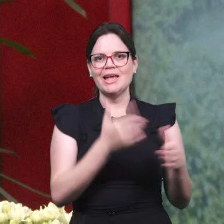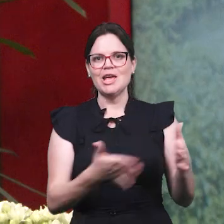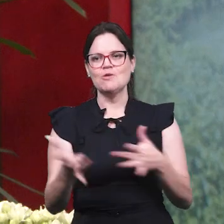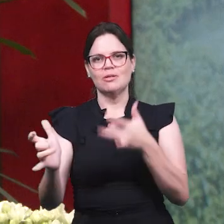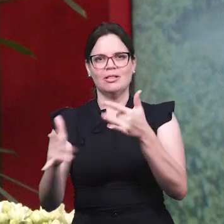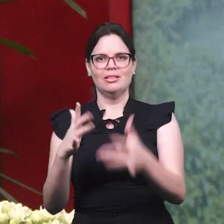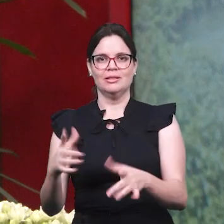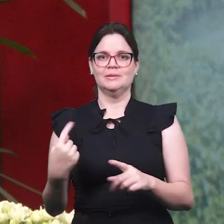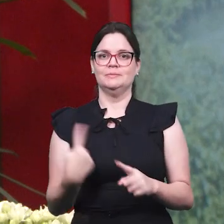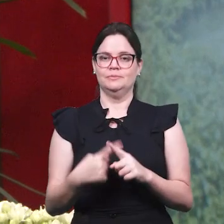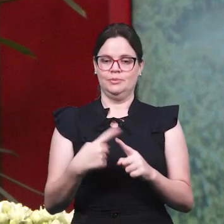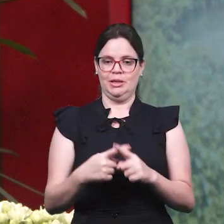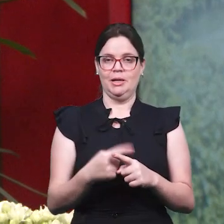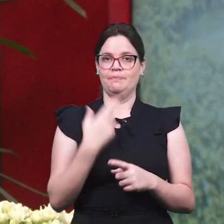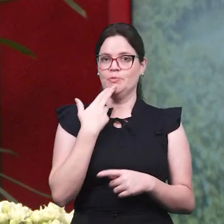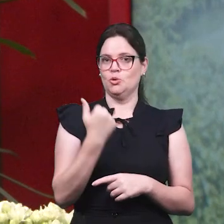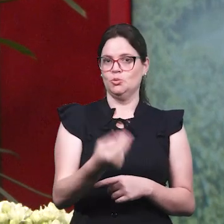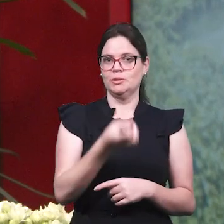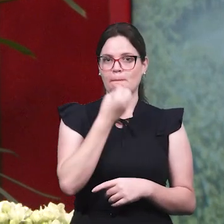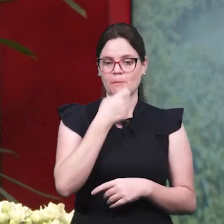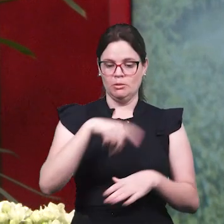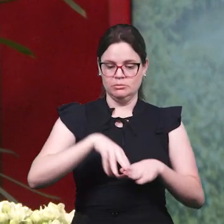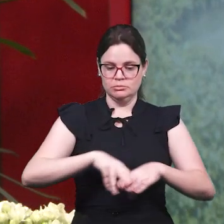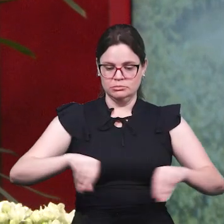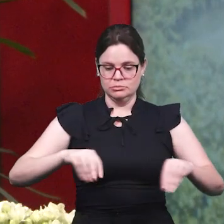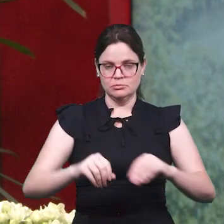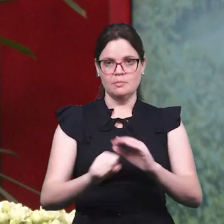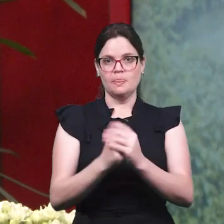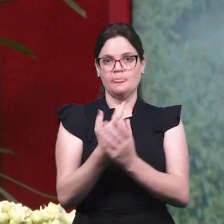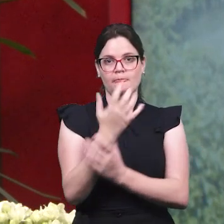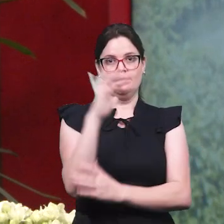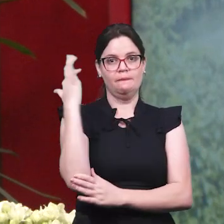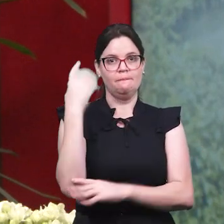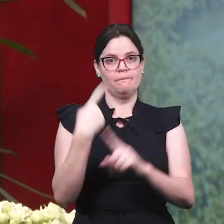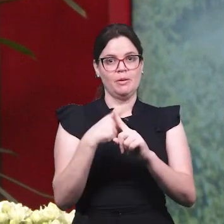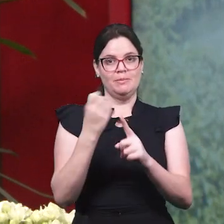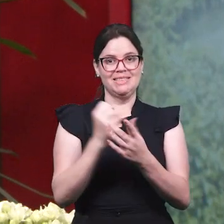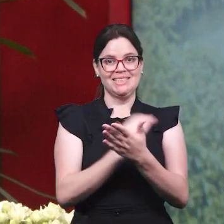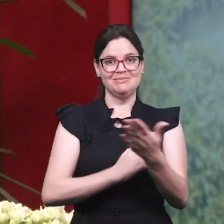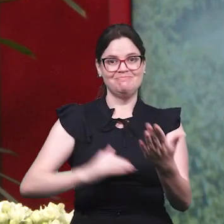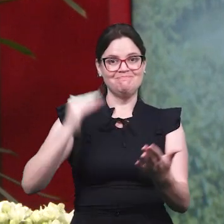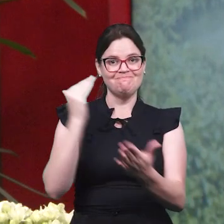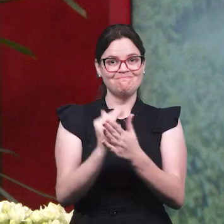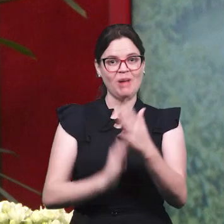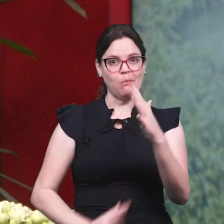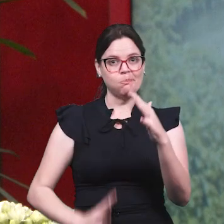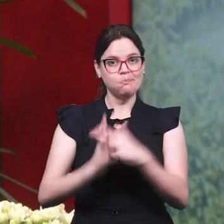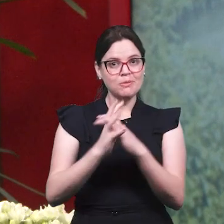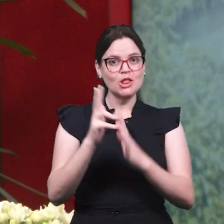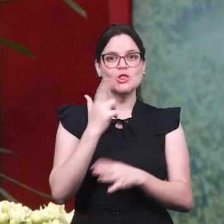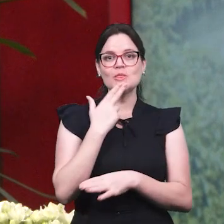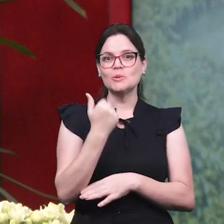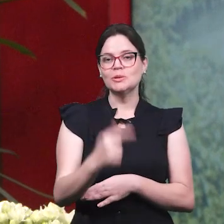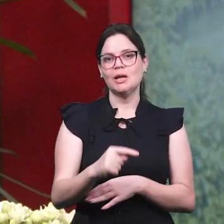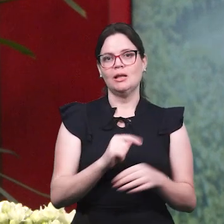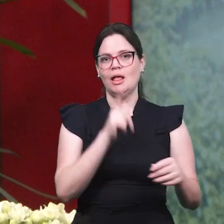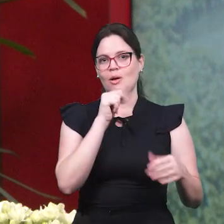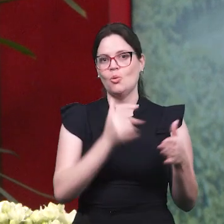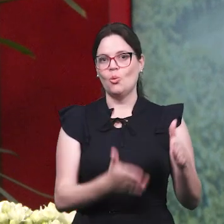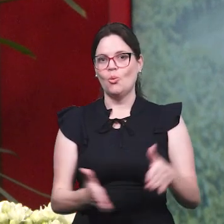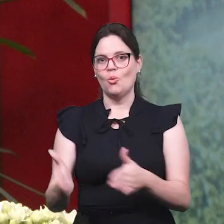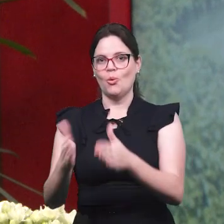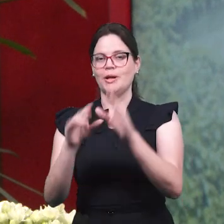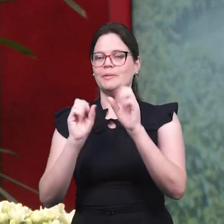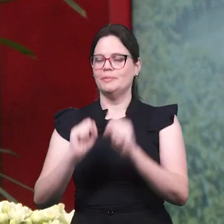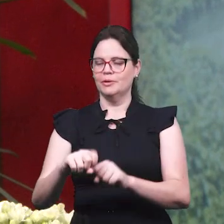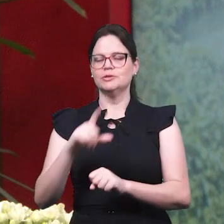o nutriente ele é bom para o solo, ele é bom para a planta, mas o excesso de alguns nutrientes no solo, ele pode